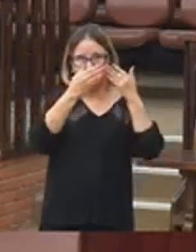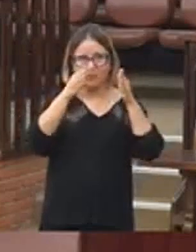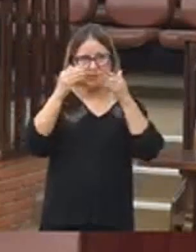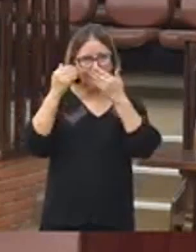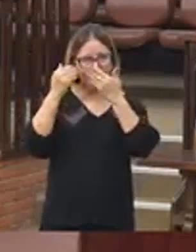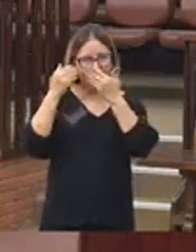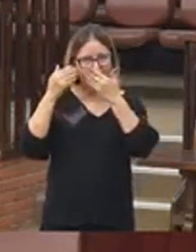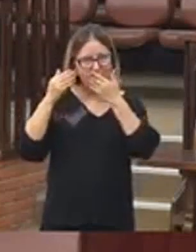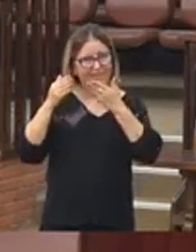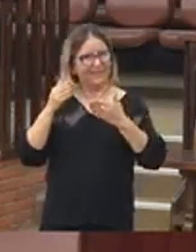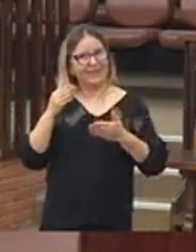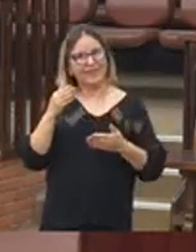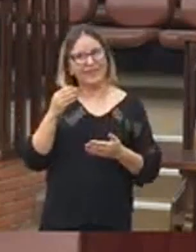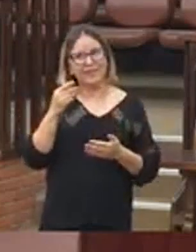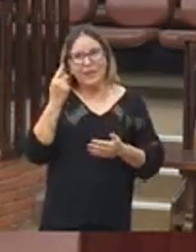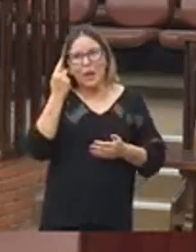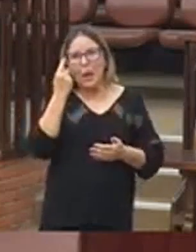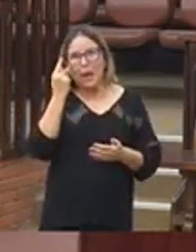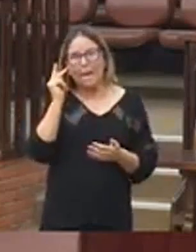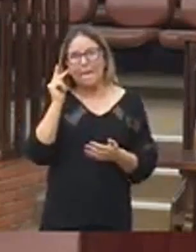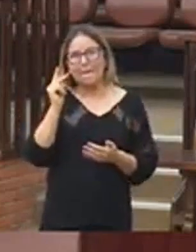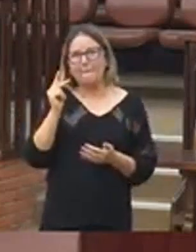a voz da sua palavra.